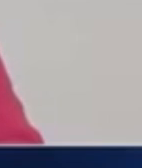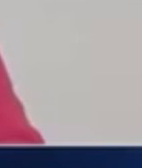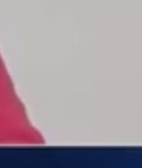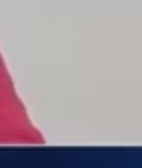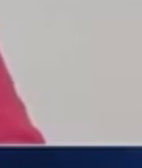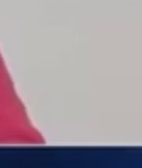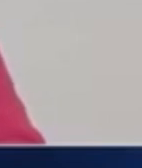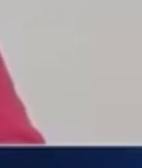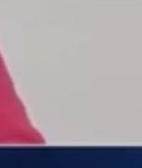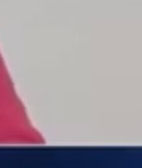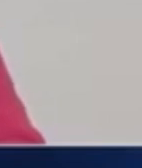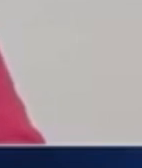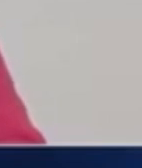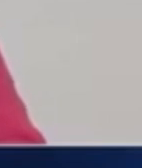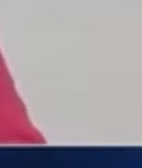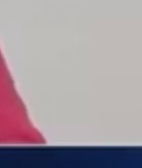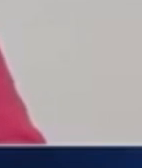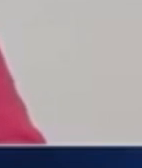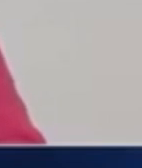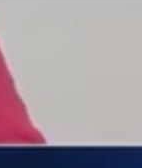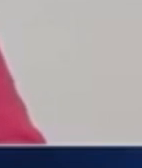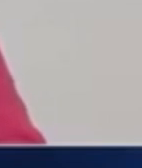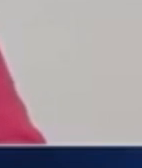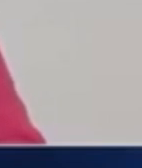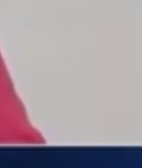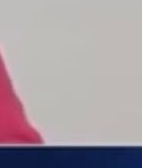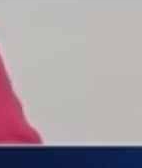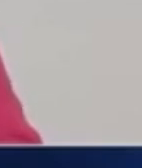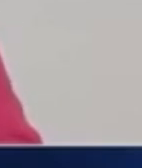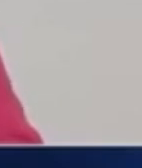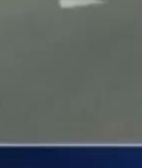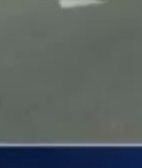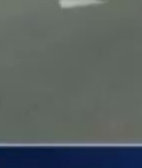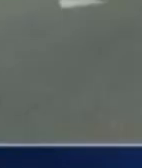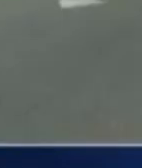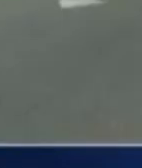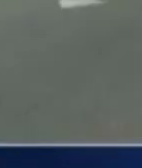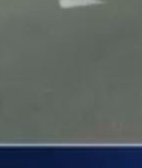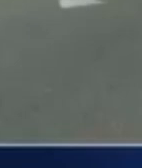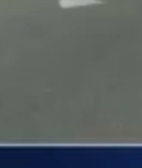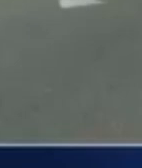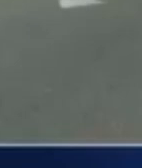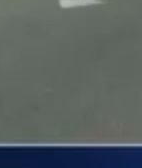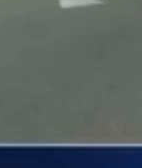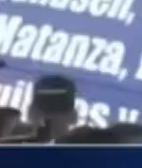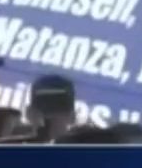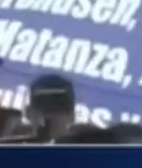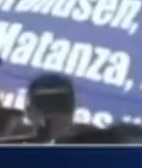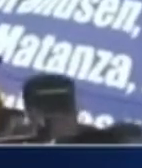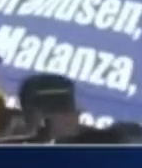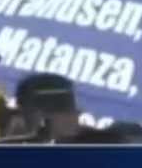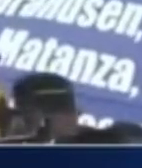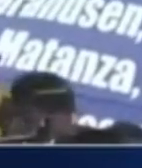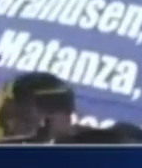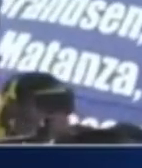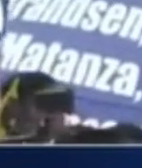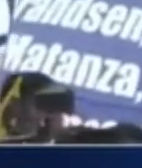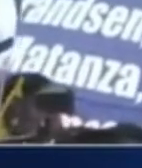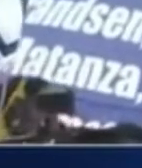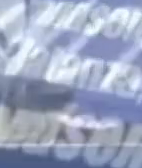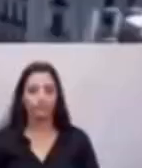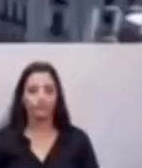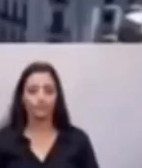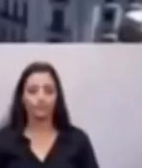o caos inflação altíssima agora Em contrapartida a população também sofre né tem